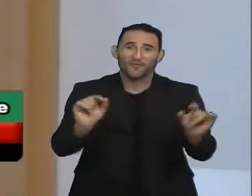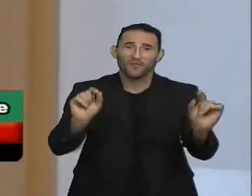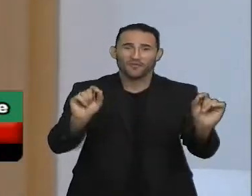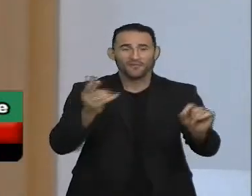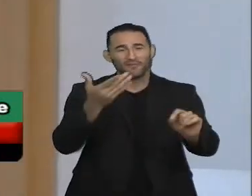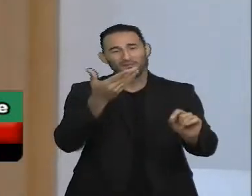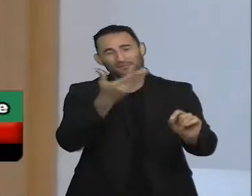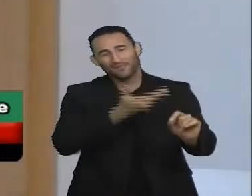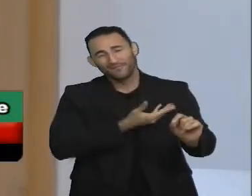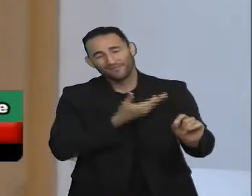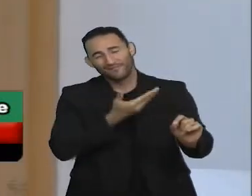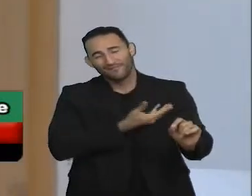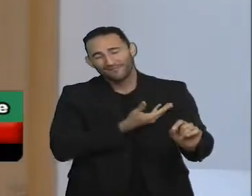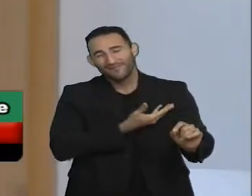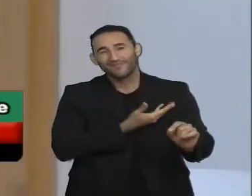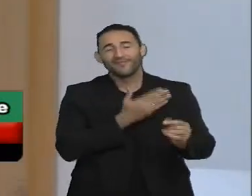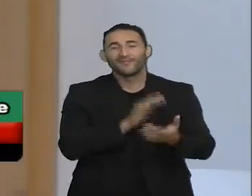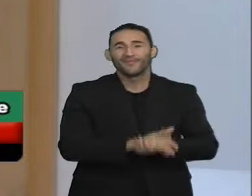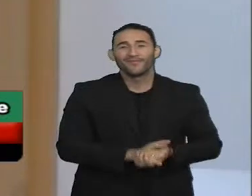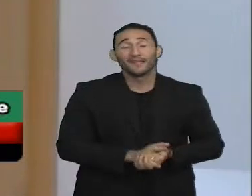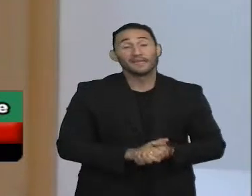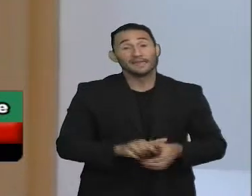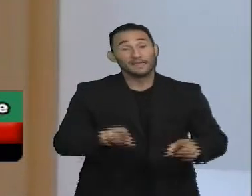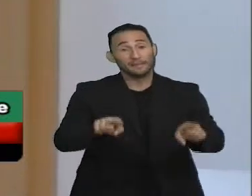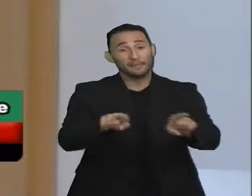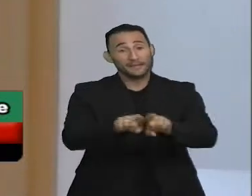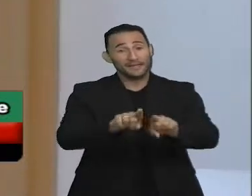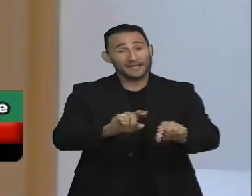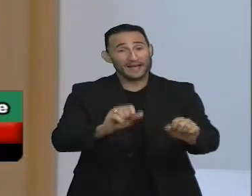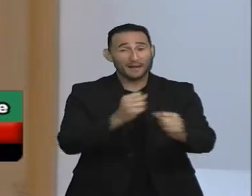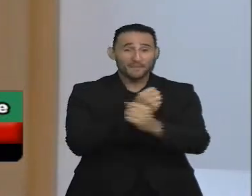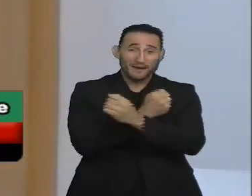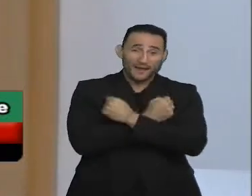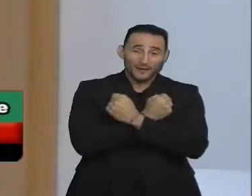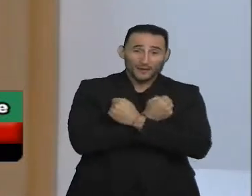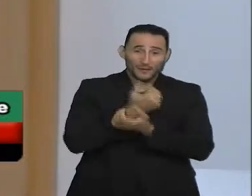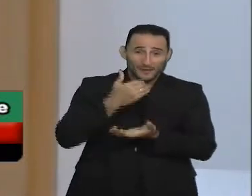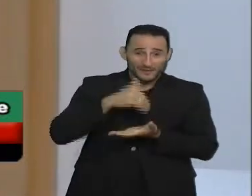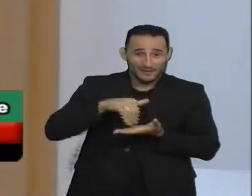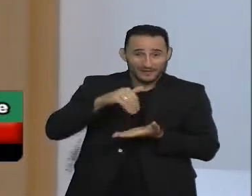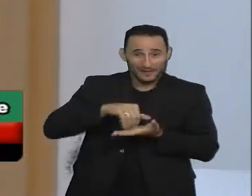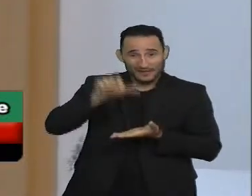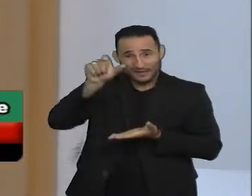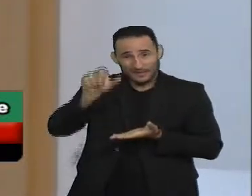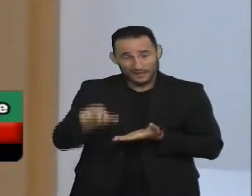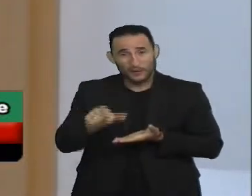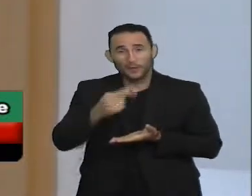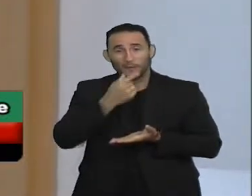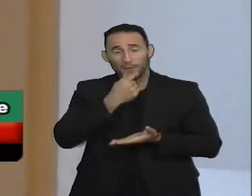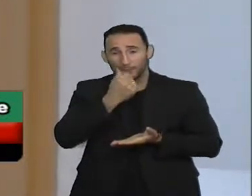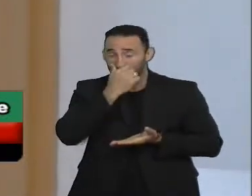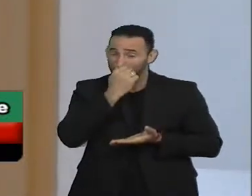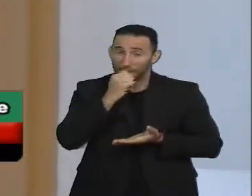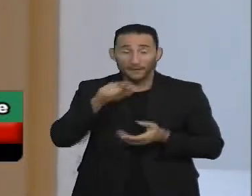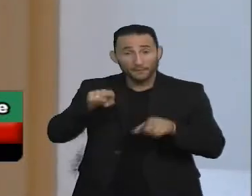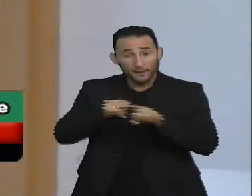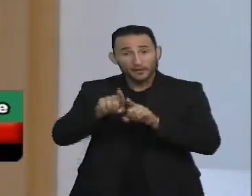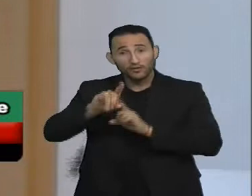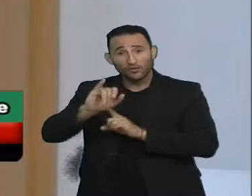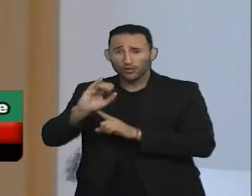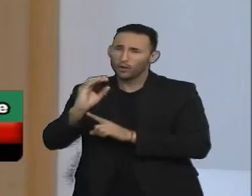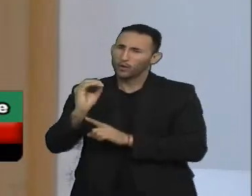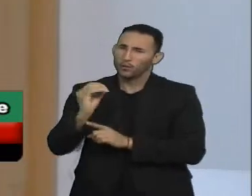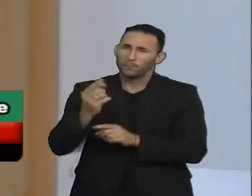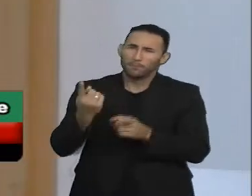amigo. Beleza? Já queria também mandar um abraço ao nosso secretário, ao Diego, né, parceiro também, um menino muito